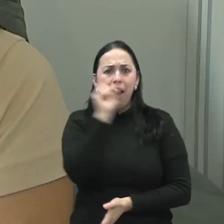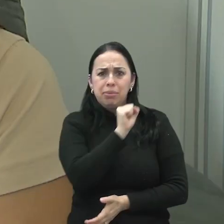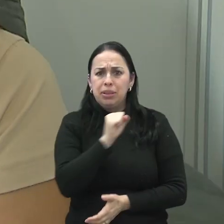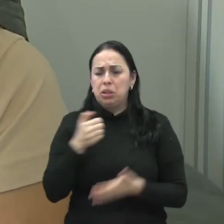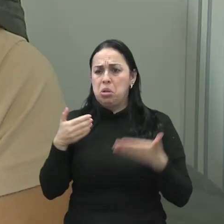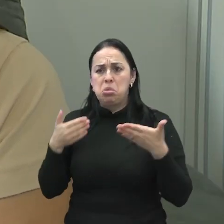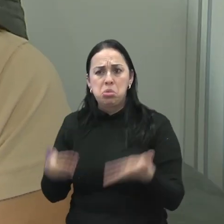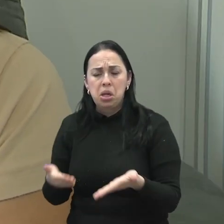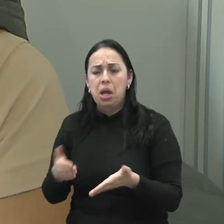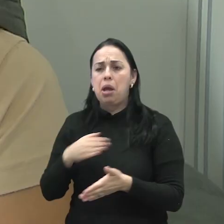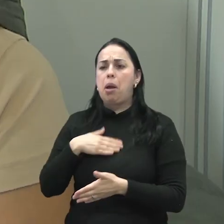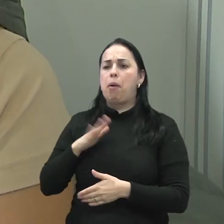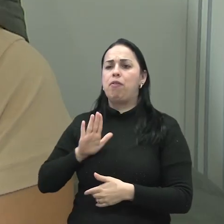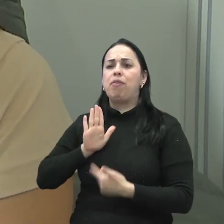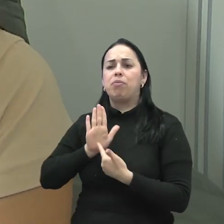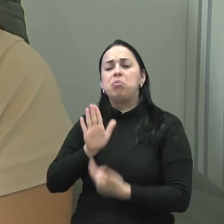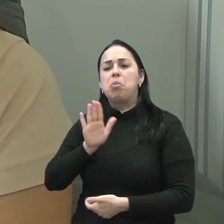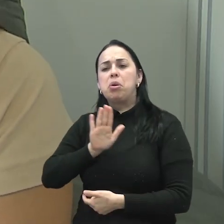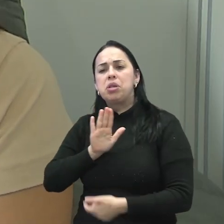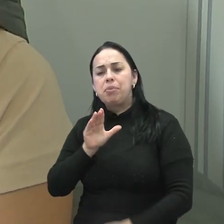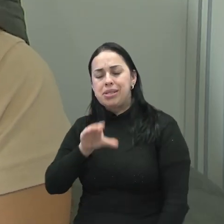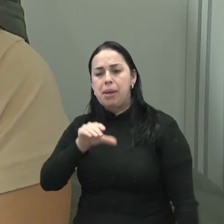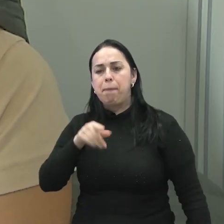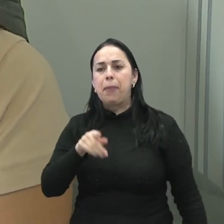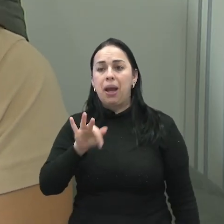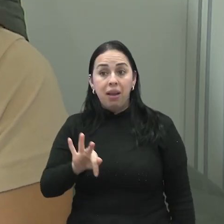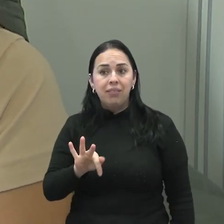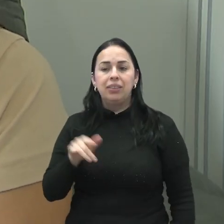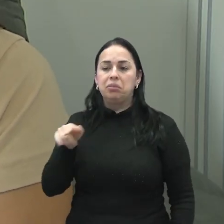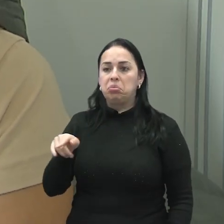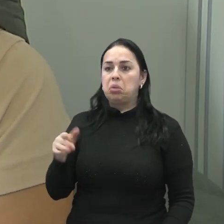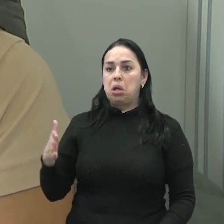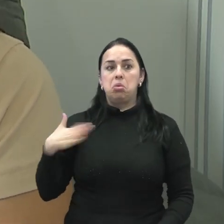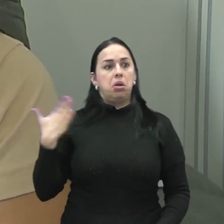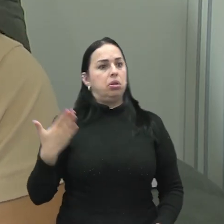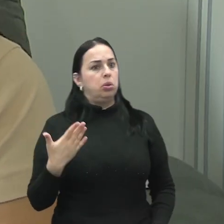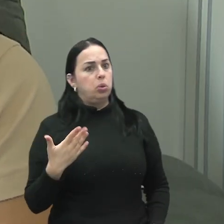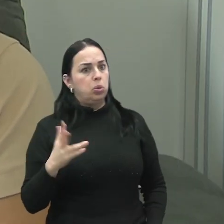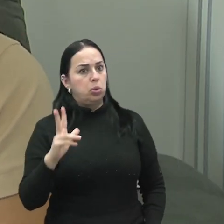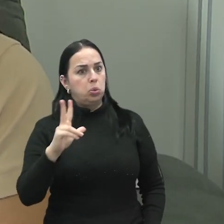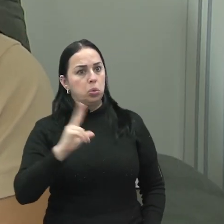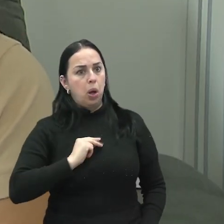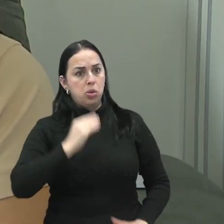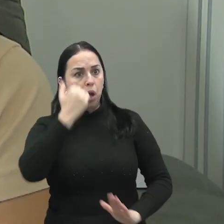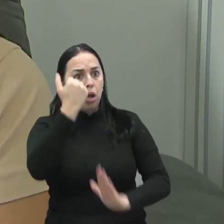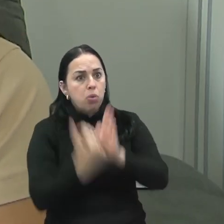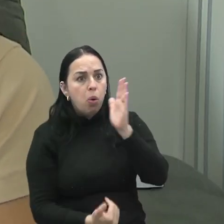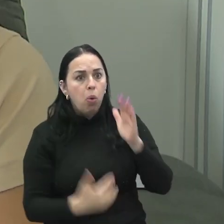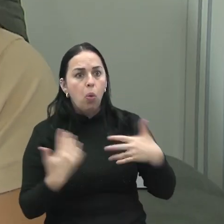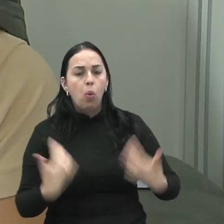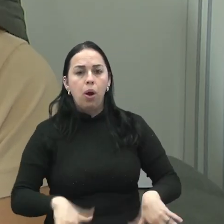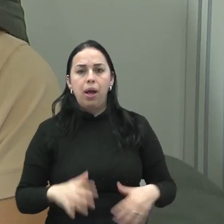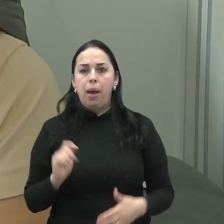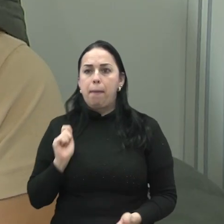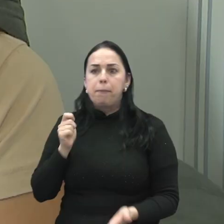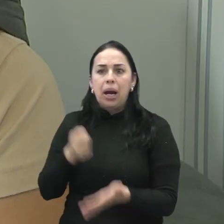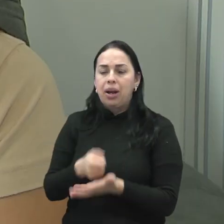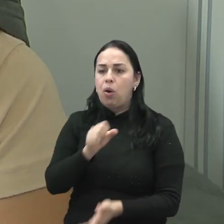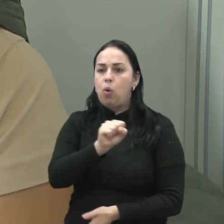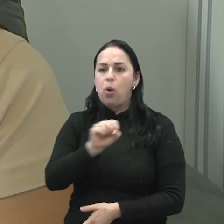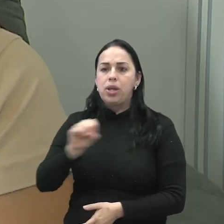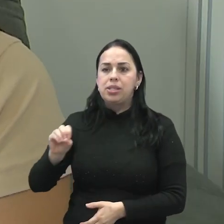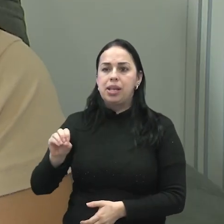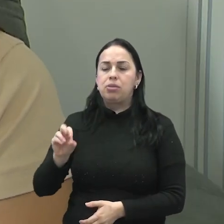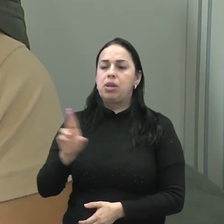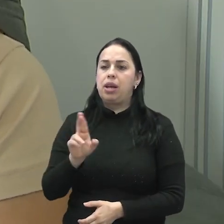quitar. Foi rápido, eu cheguei lá, passei meu CPF pro banco, e eles até ficaram surpresos pelo tanto que tinha baixado, eu paguei na